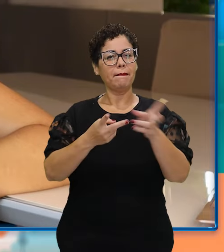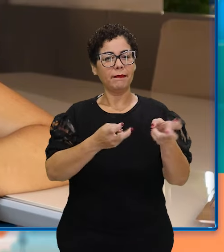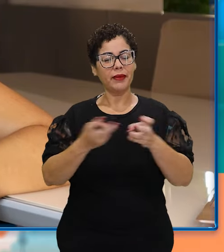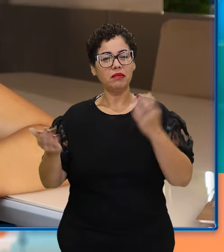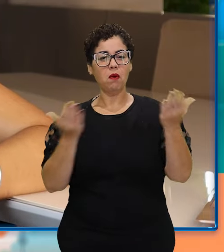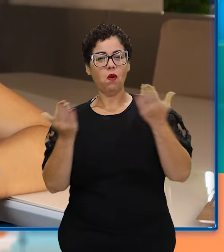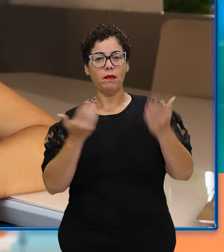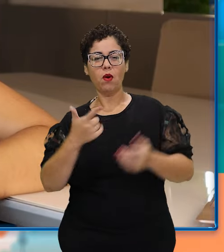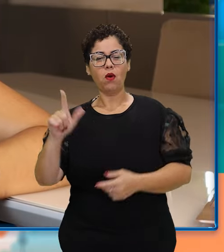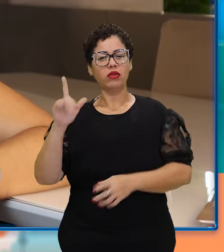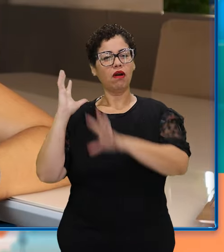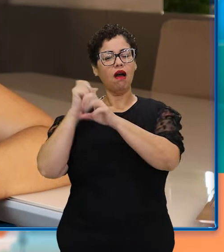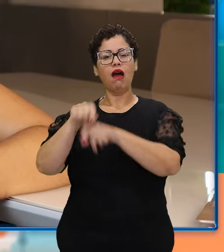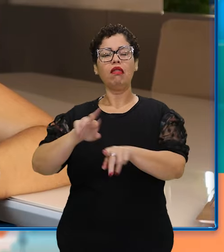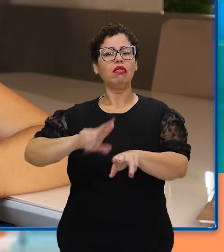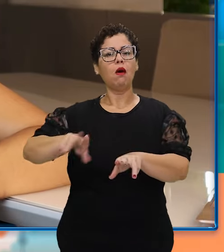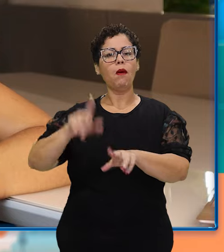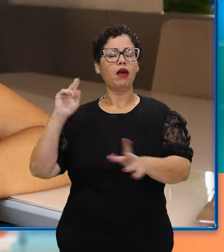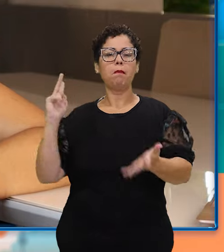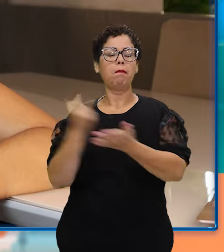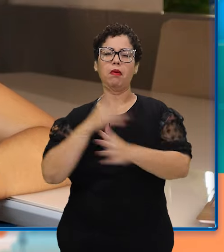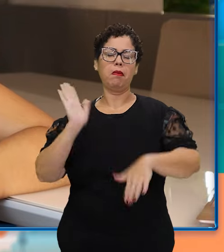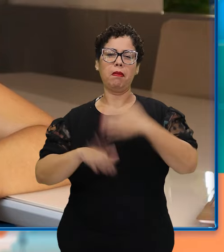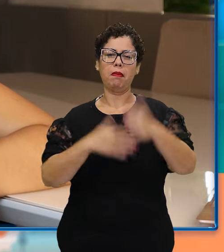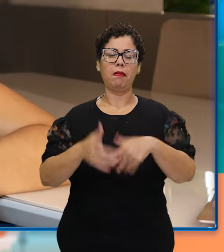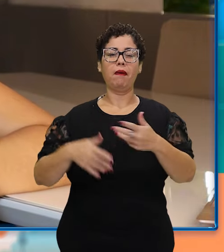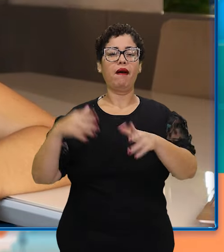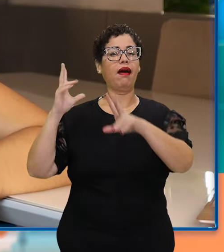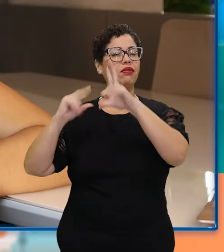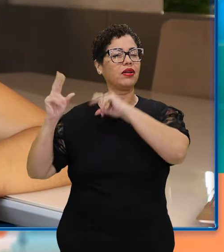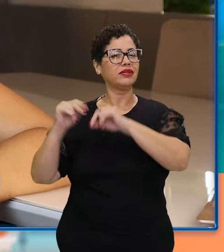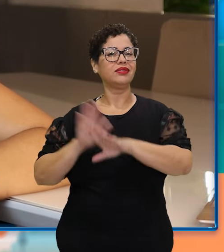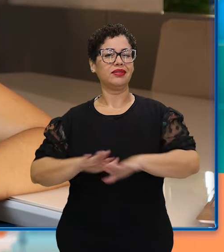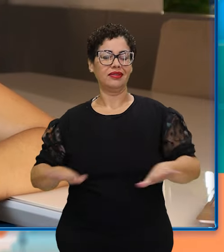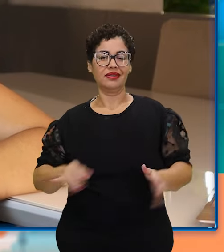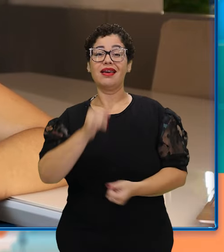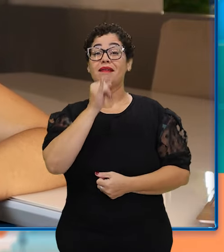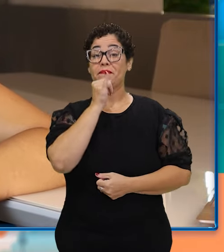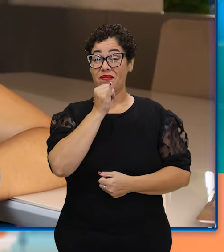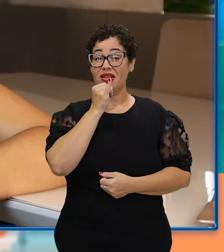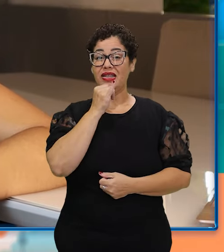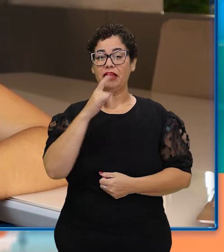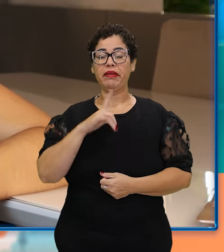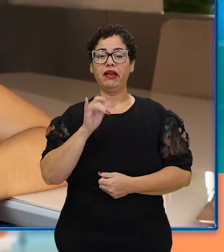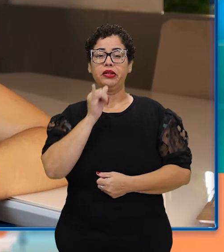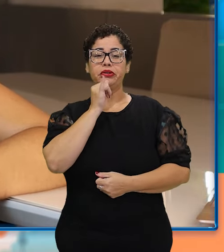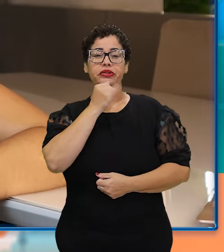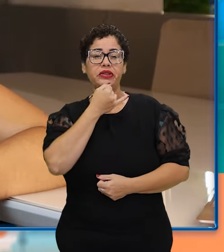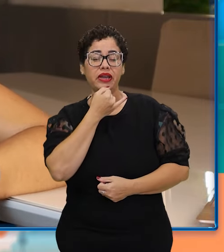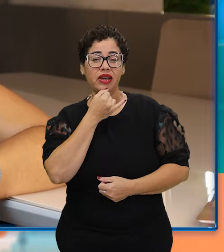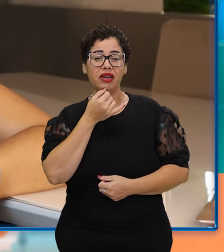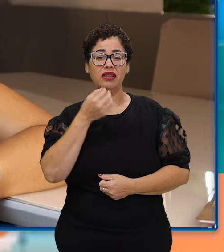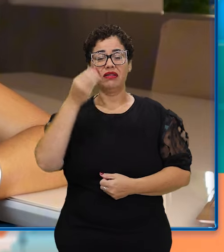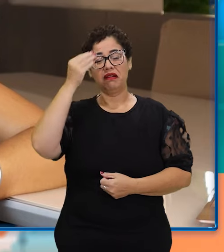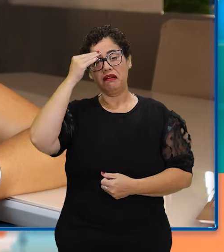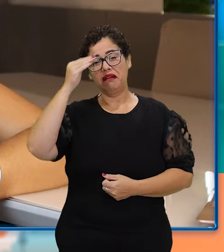serem comparadas no histórico de vida daquele adolescente ou daquela criança. Como exemplo, nós temos uma tristeza e um